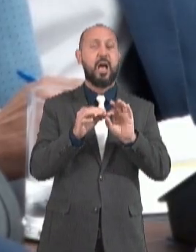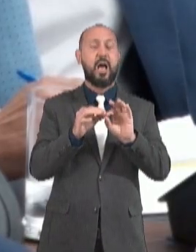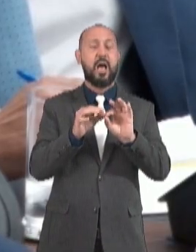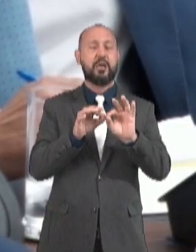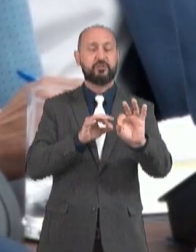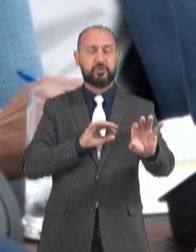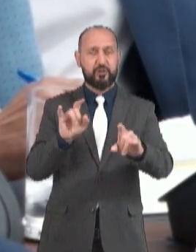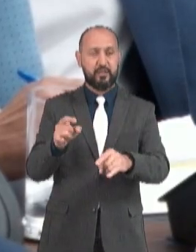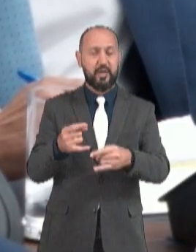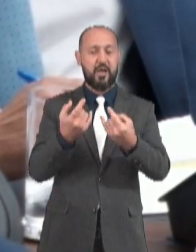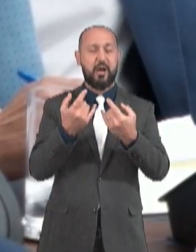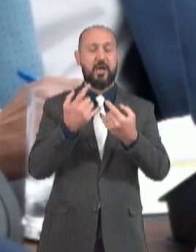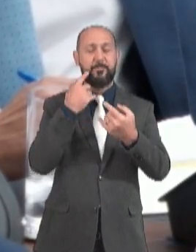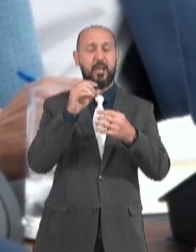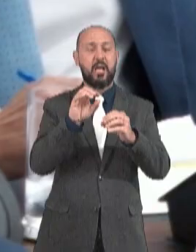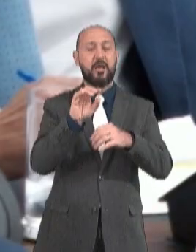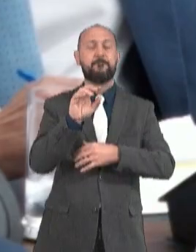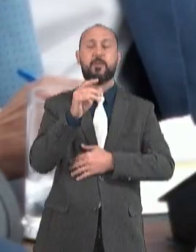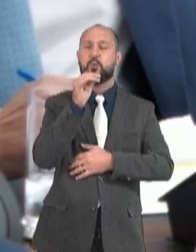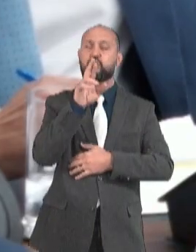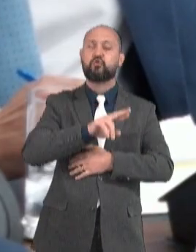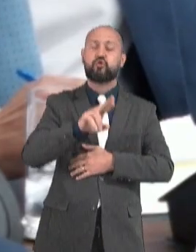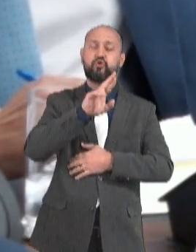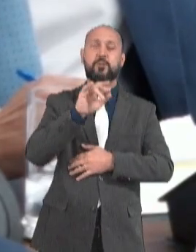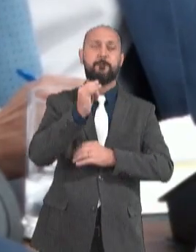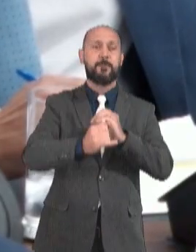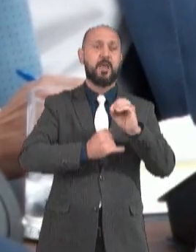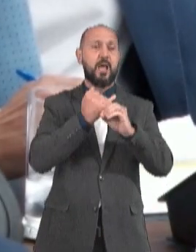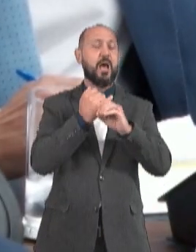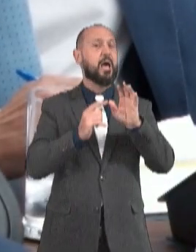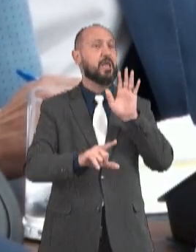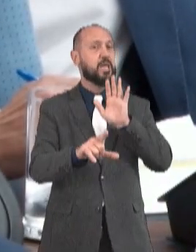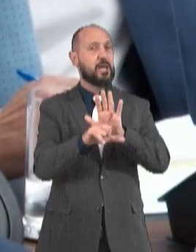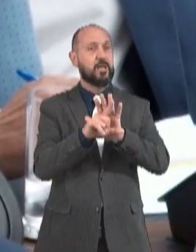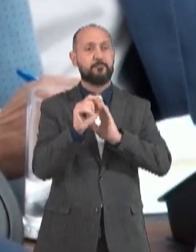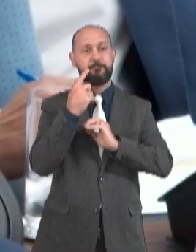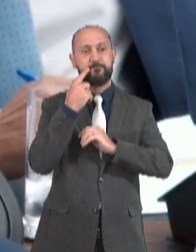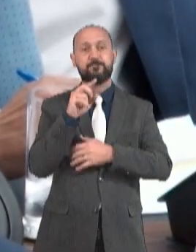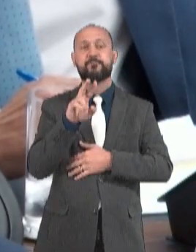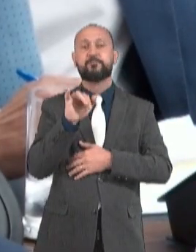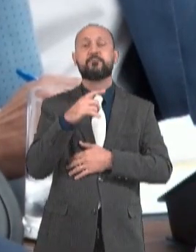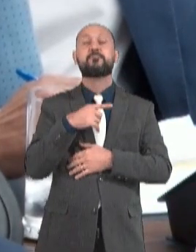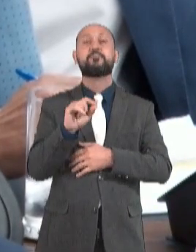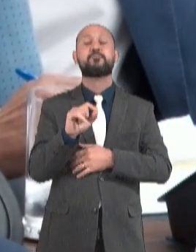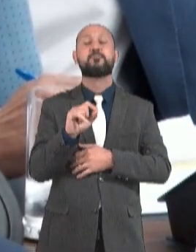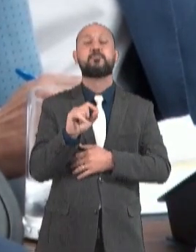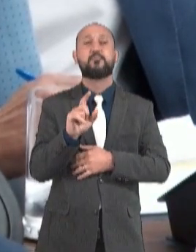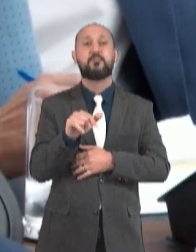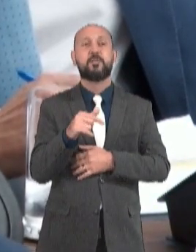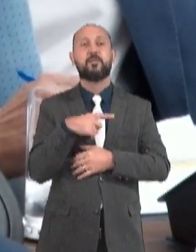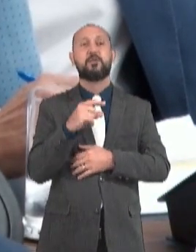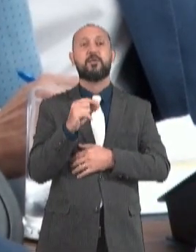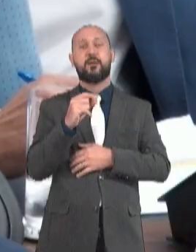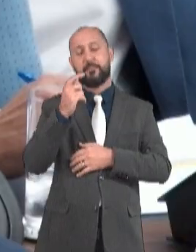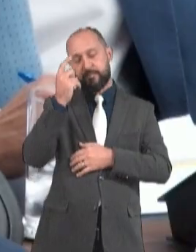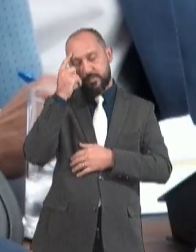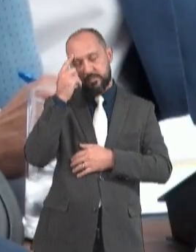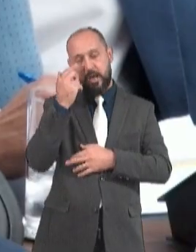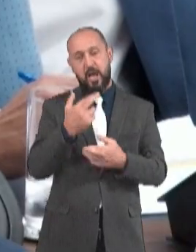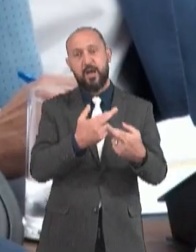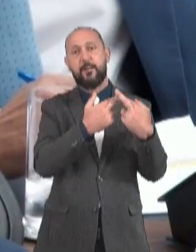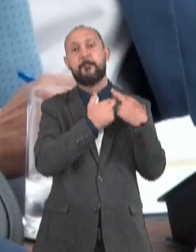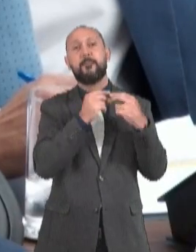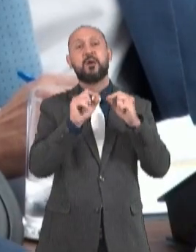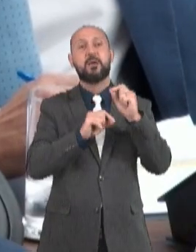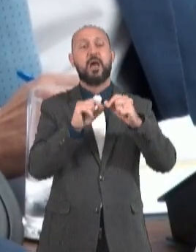essas compras feitas pela internet, a Lei de São Paulo claramente deixa consignado